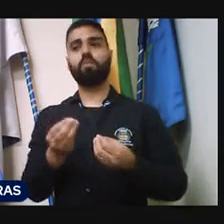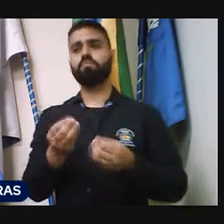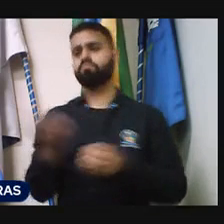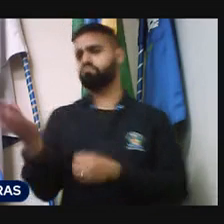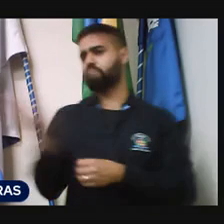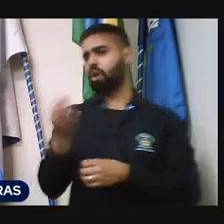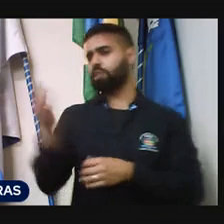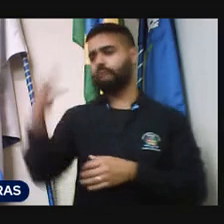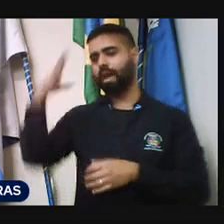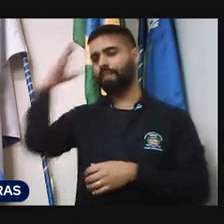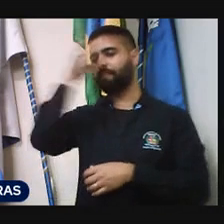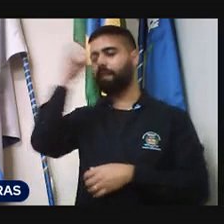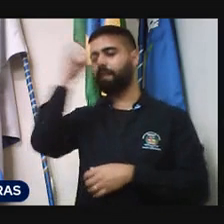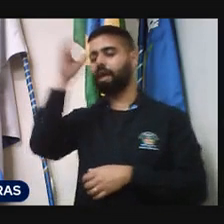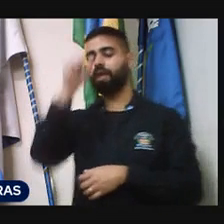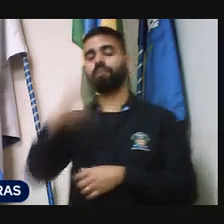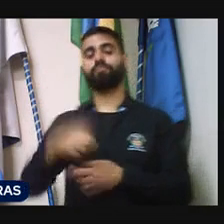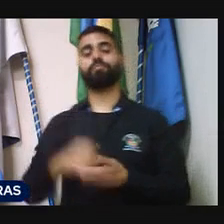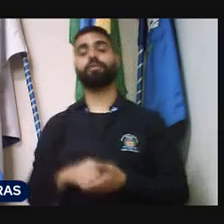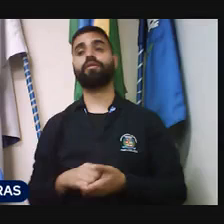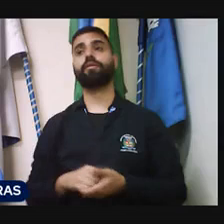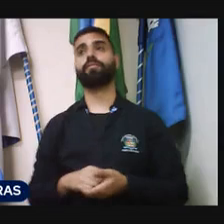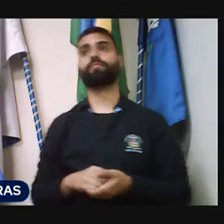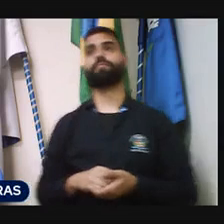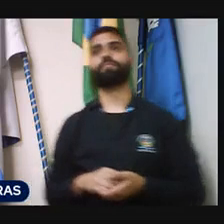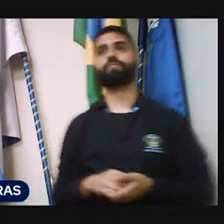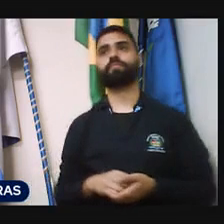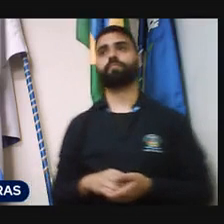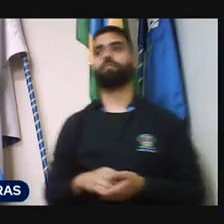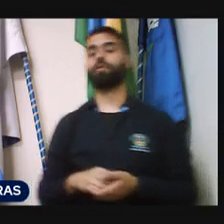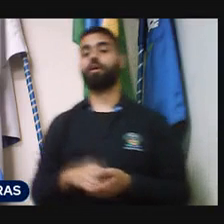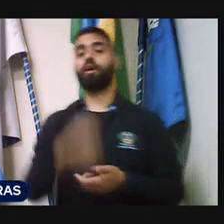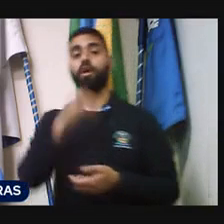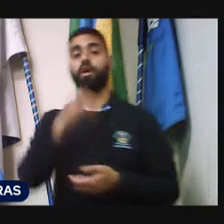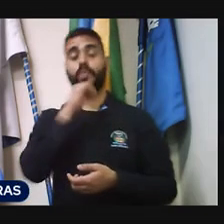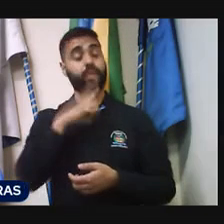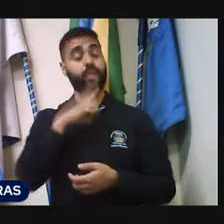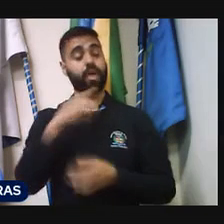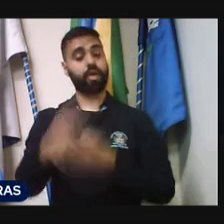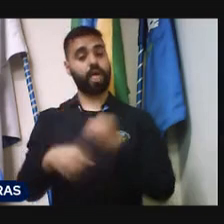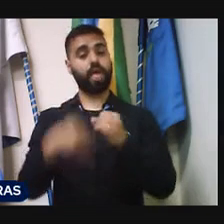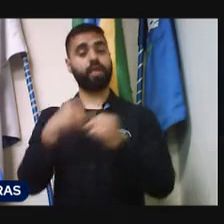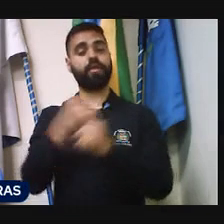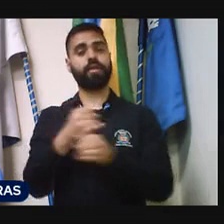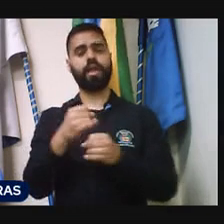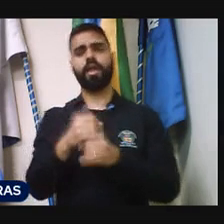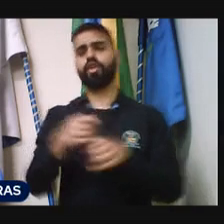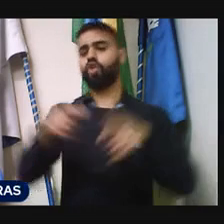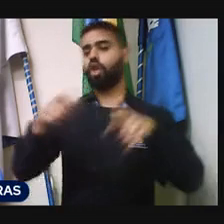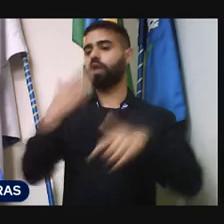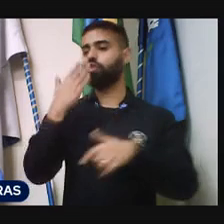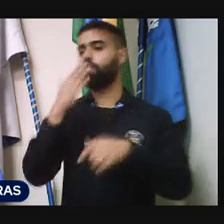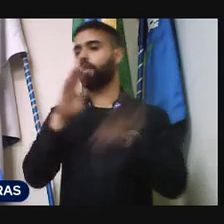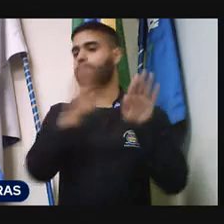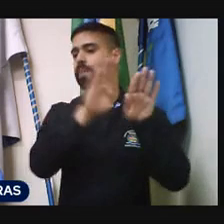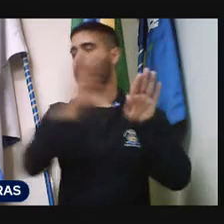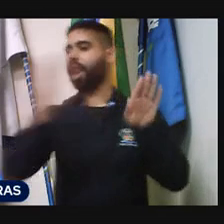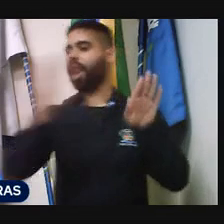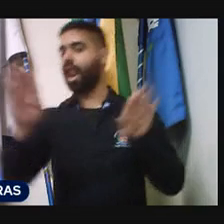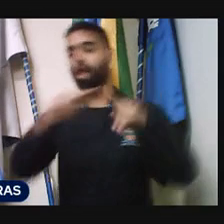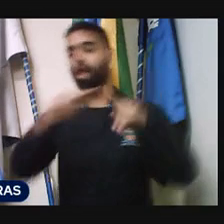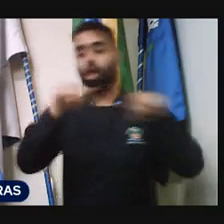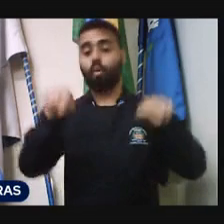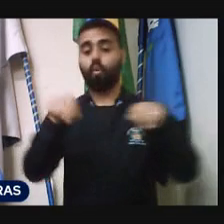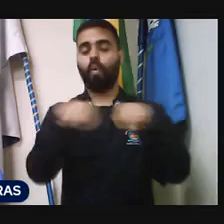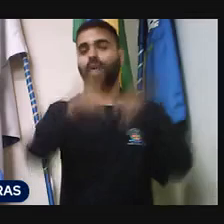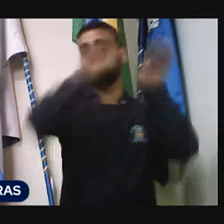para um melhor aprendizado de seus alunos com conforto e desenvolvimento Educacional como internet banda larga refeitório biblioteca quadra